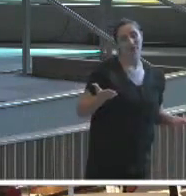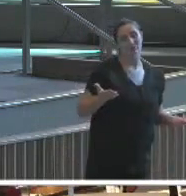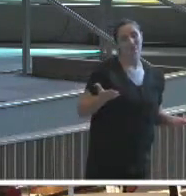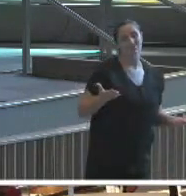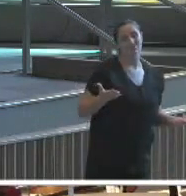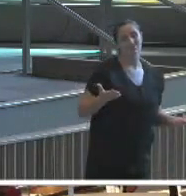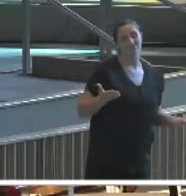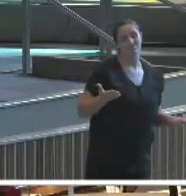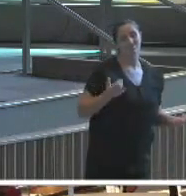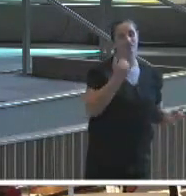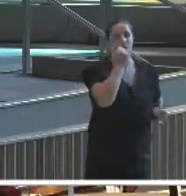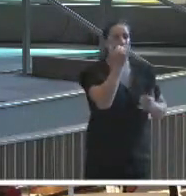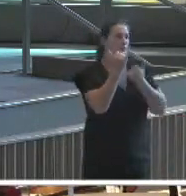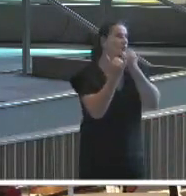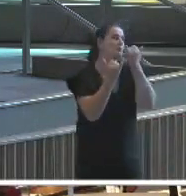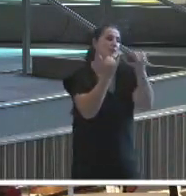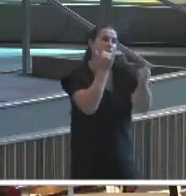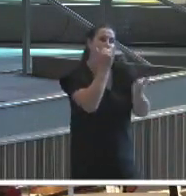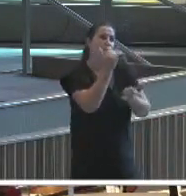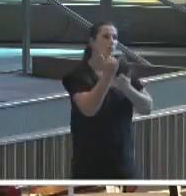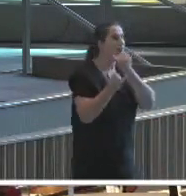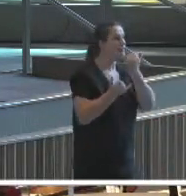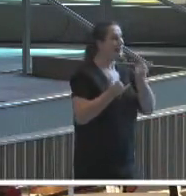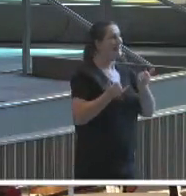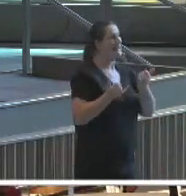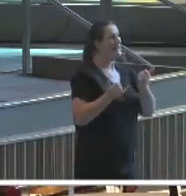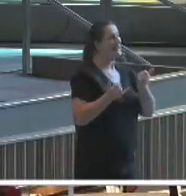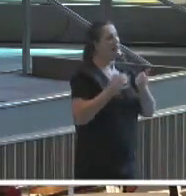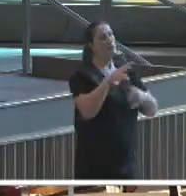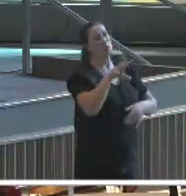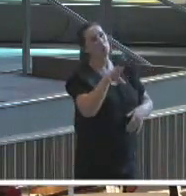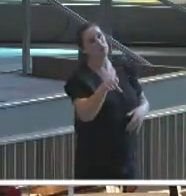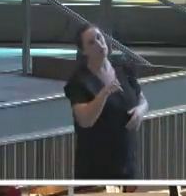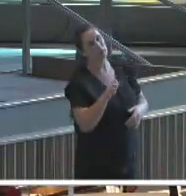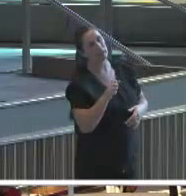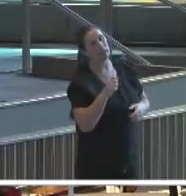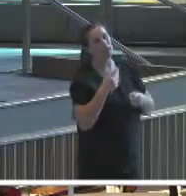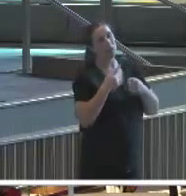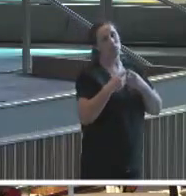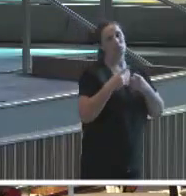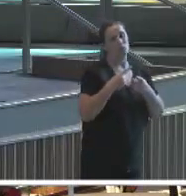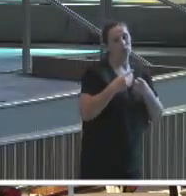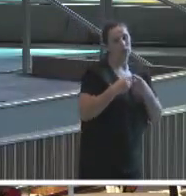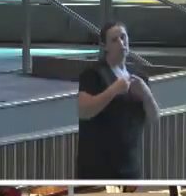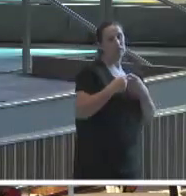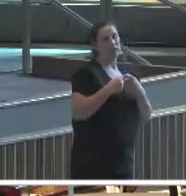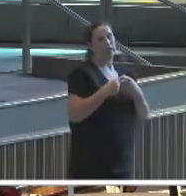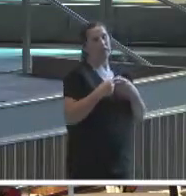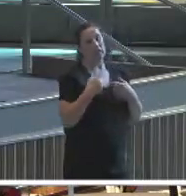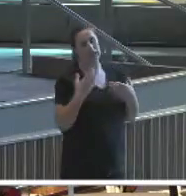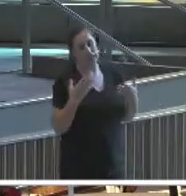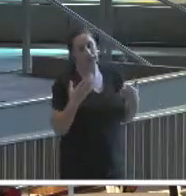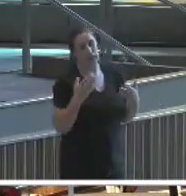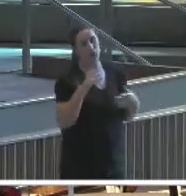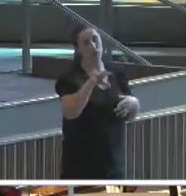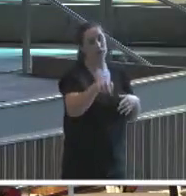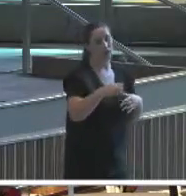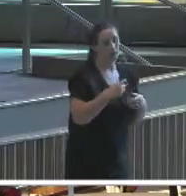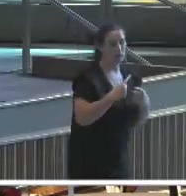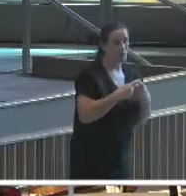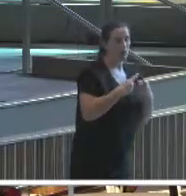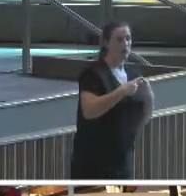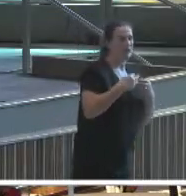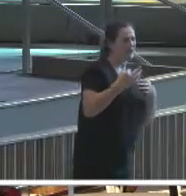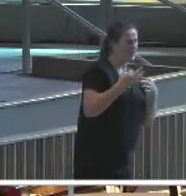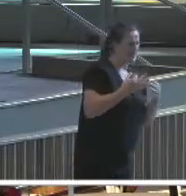Quantas desculpas nós temos para os nossos pecados? Não dá para fazer isso por causa daquilo, não dá para fazer aquilo outro por causa daquilo